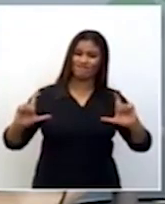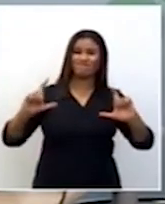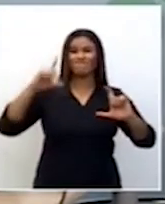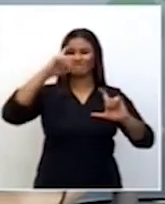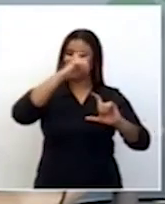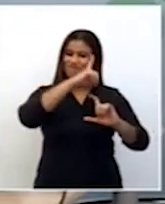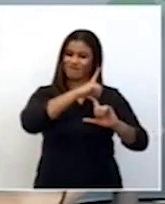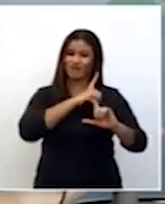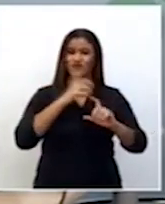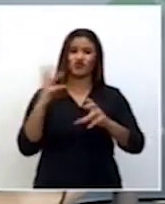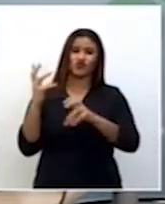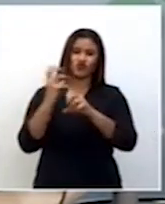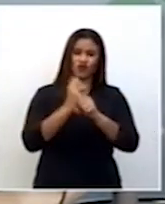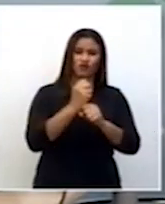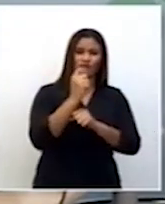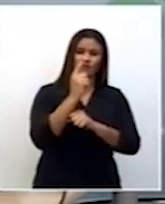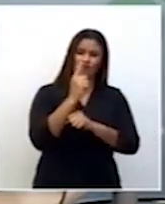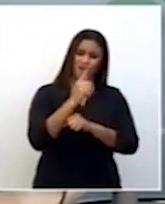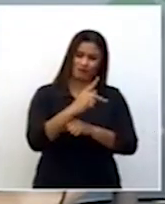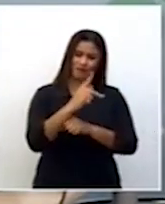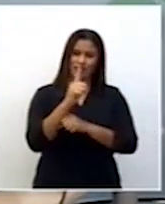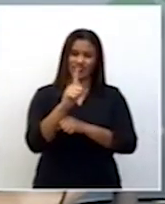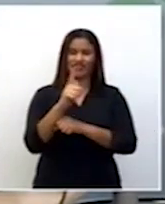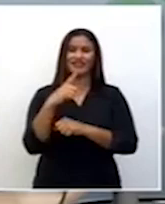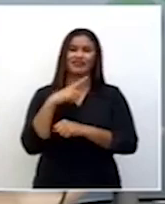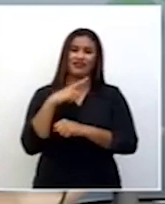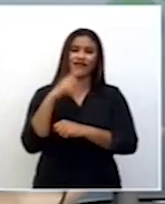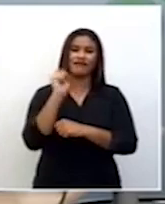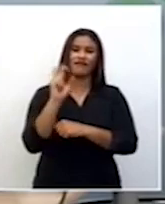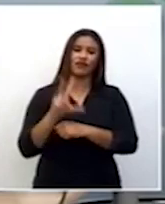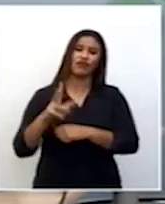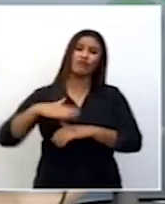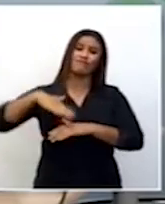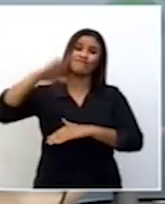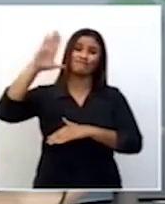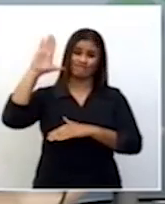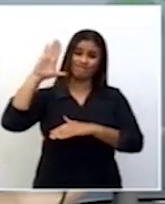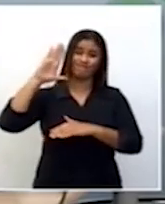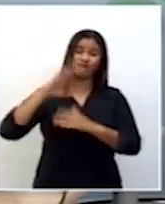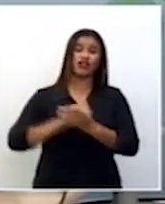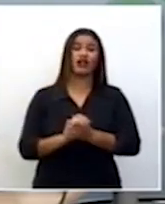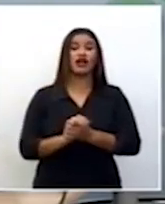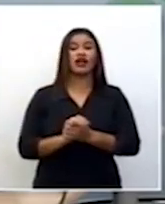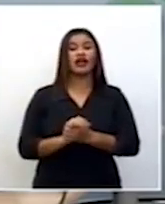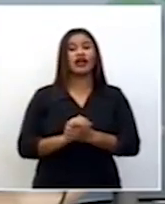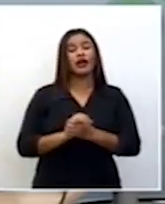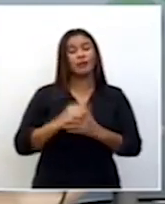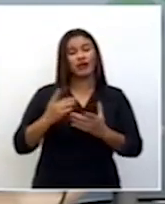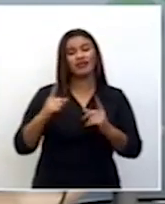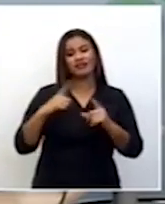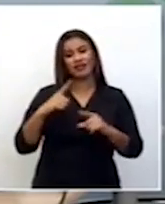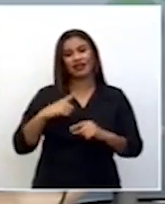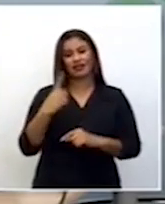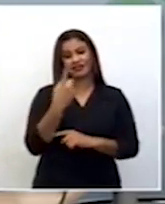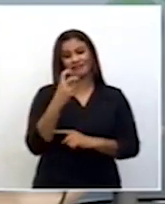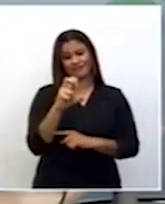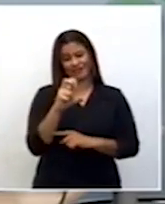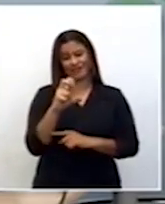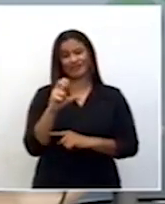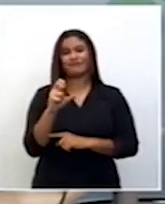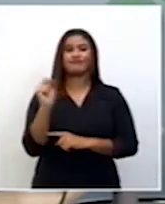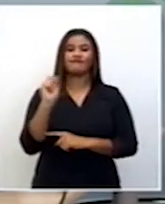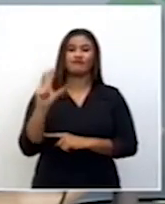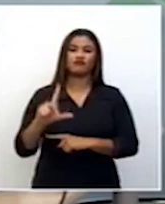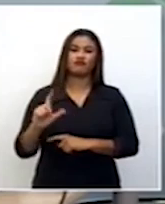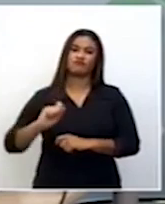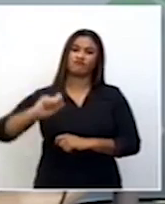toda soma de termos de PG vai dar valor alto, né? Por menos que, assim, são só 15 termos, mas o valor dá bastante alto, né?